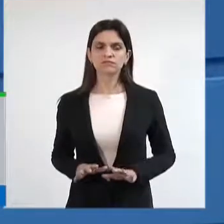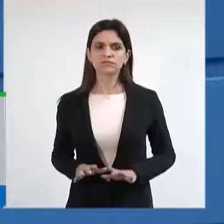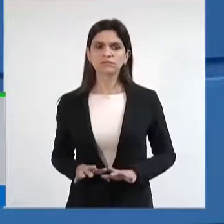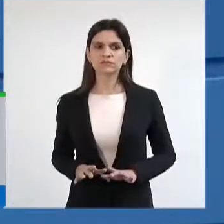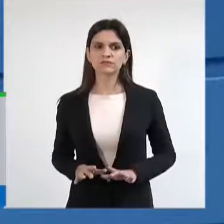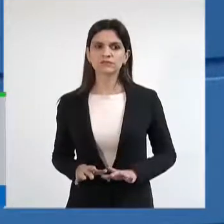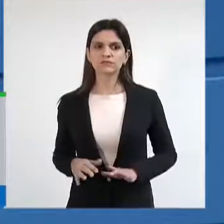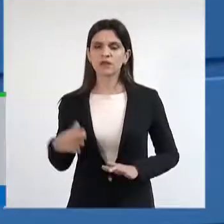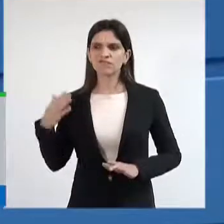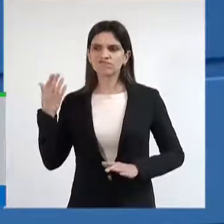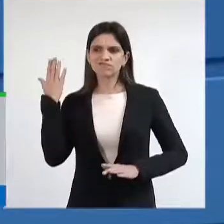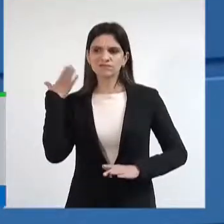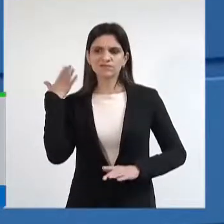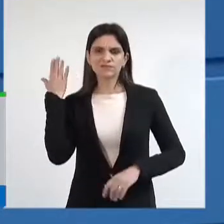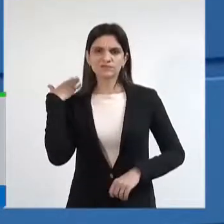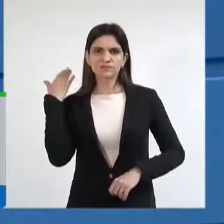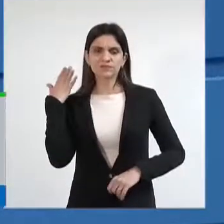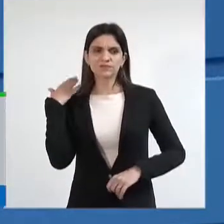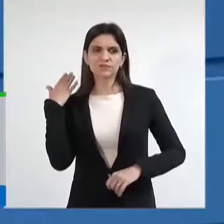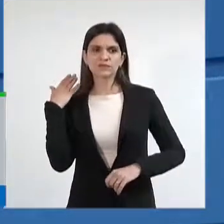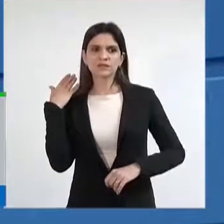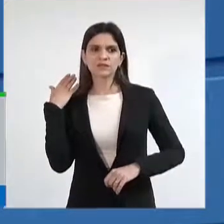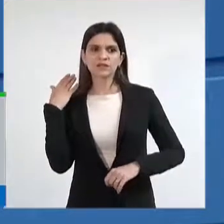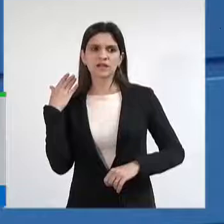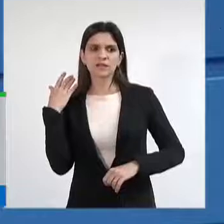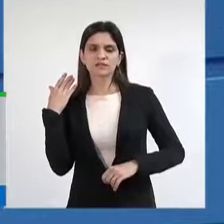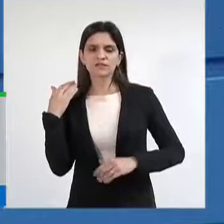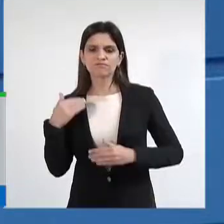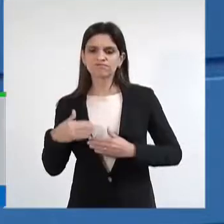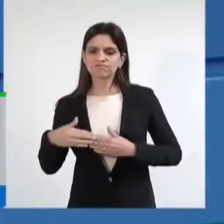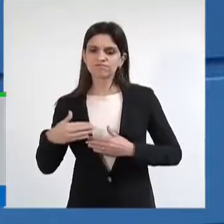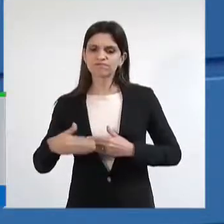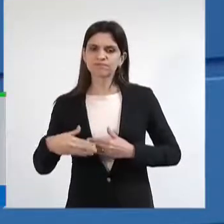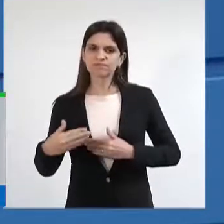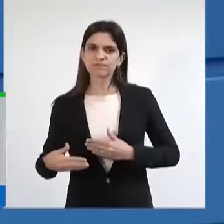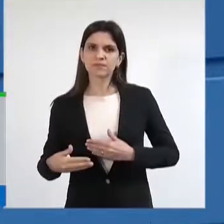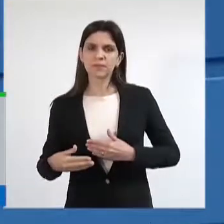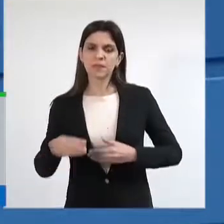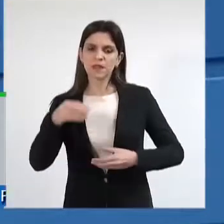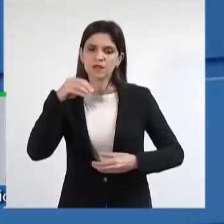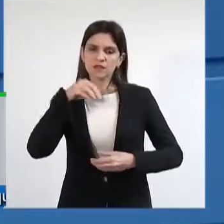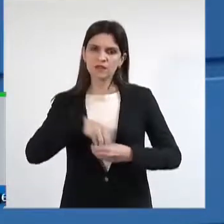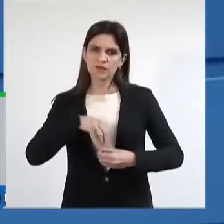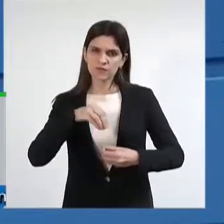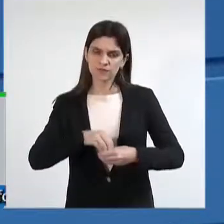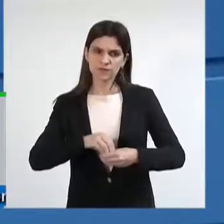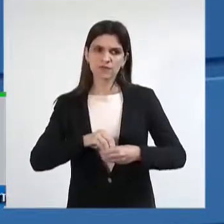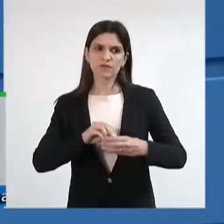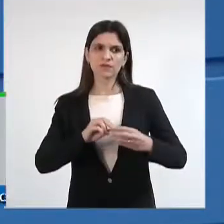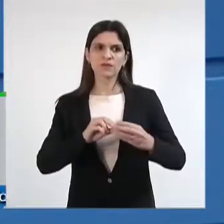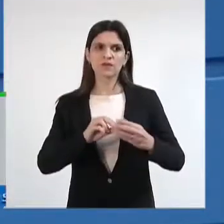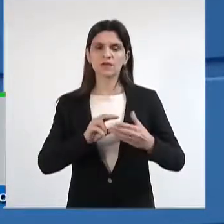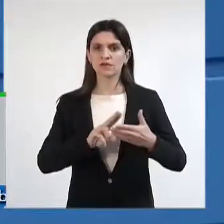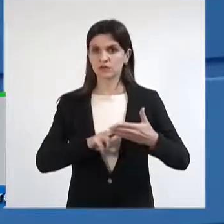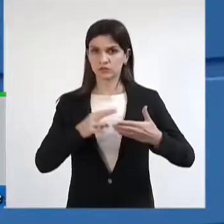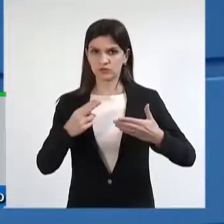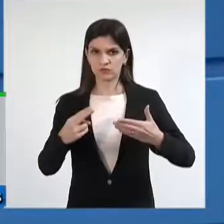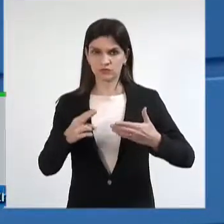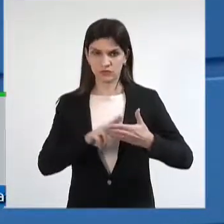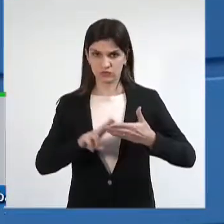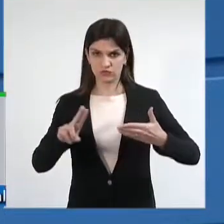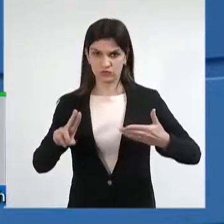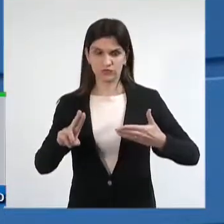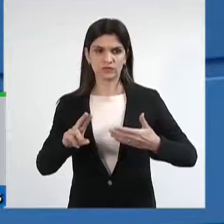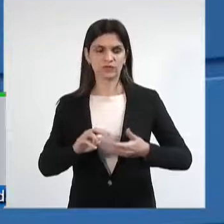Isso demorou muito tempo dentro das universidades e caminhou para o lado ruim. Hoje